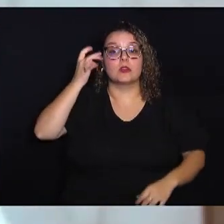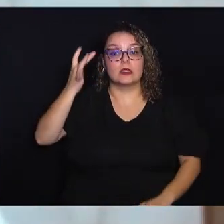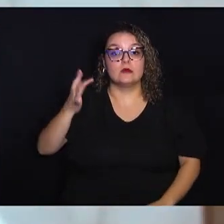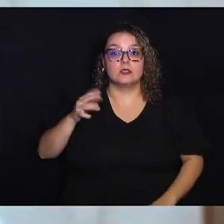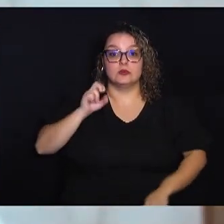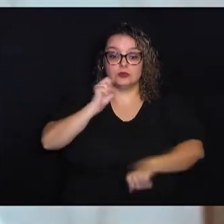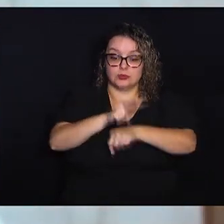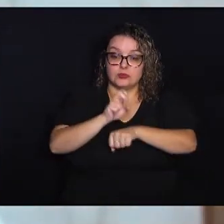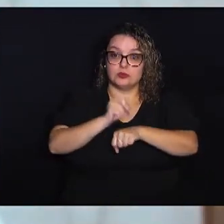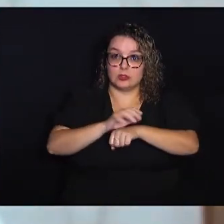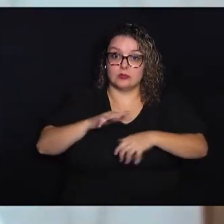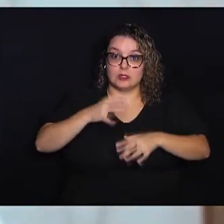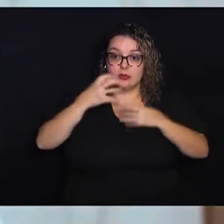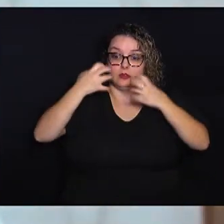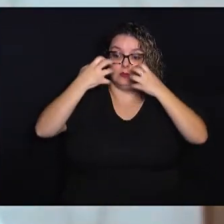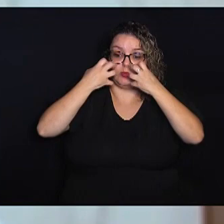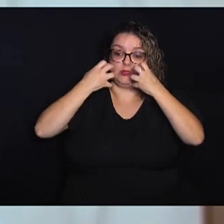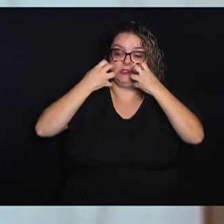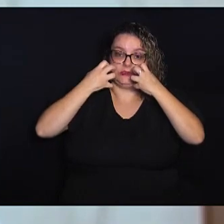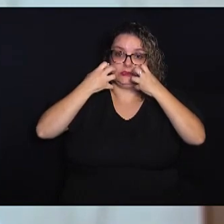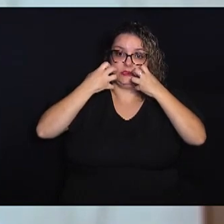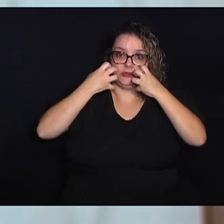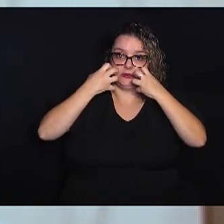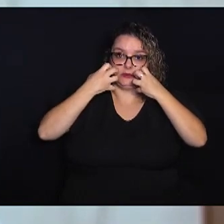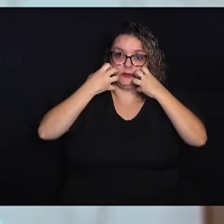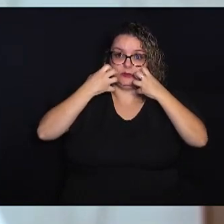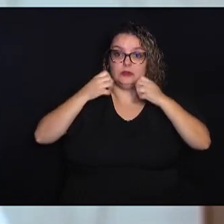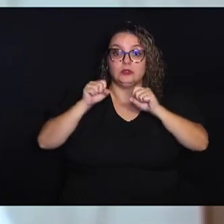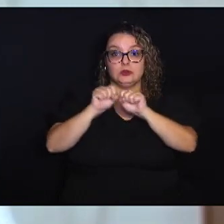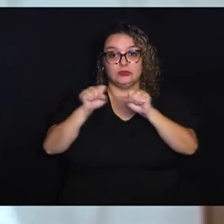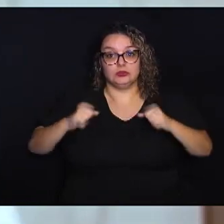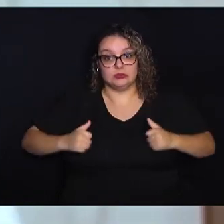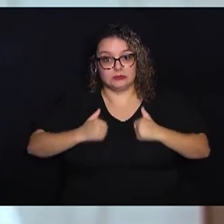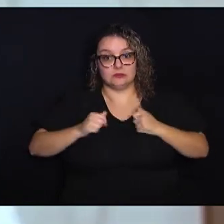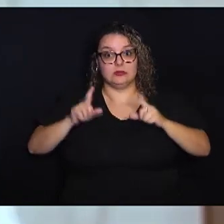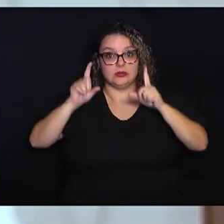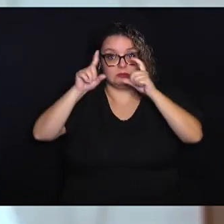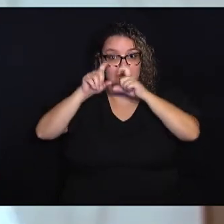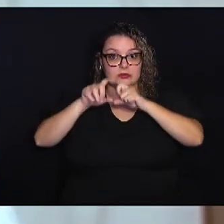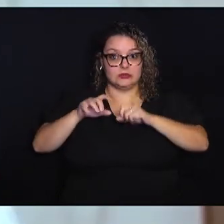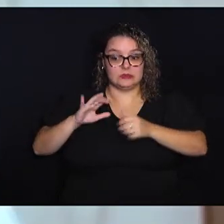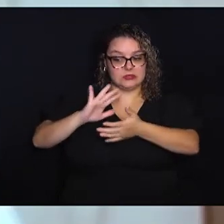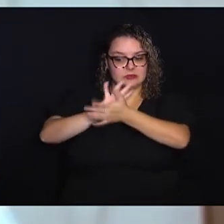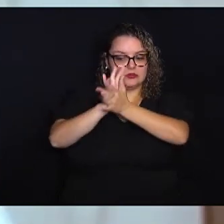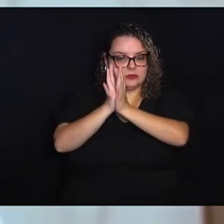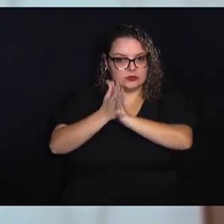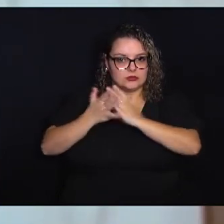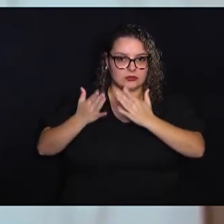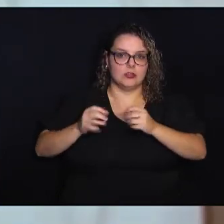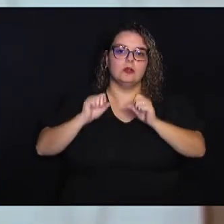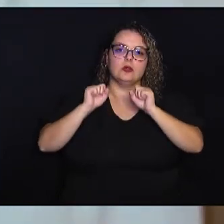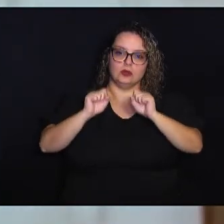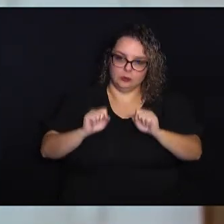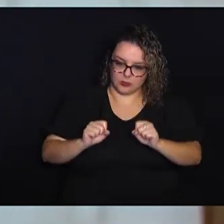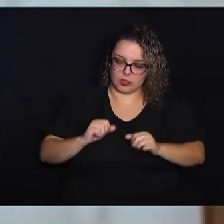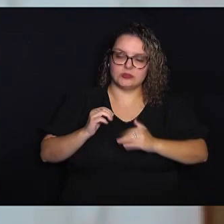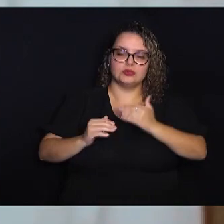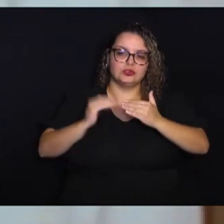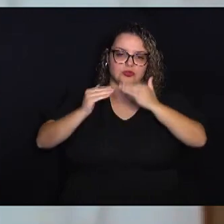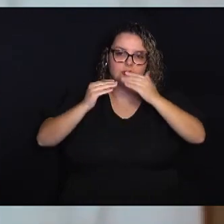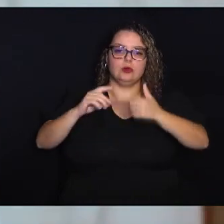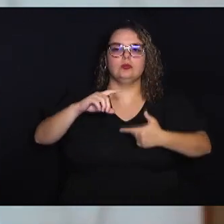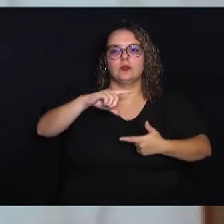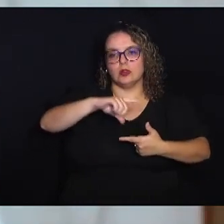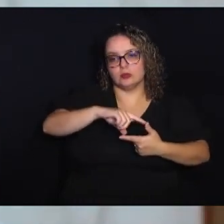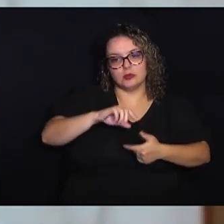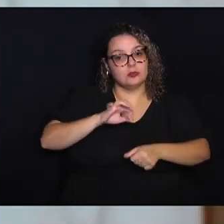vírus e bactérias se grudarem ali, o sistema imunológico tem mais dificuldade de combater e pode desenvolver um quadro ali de